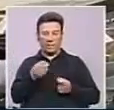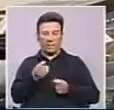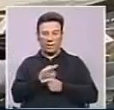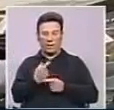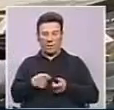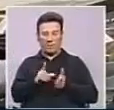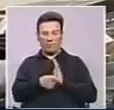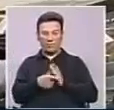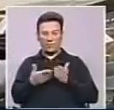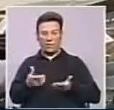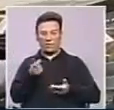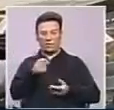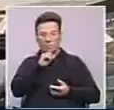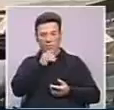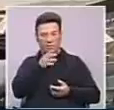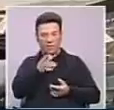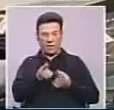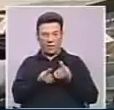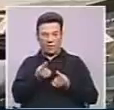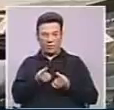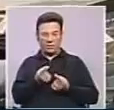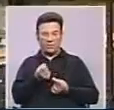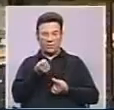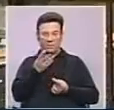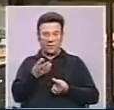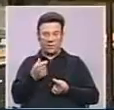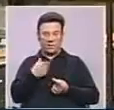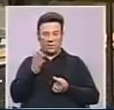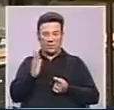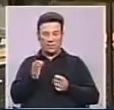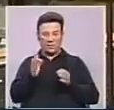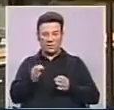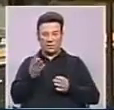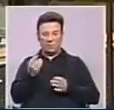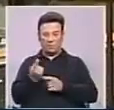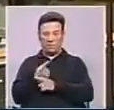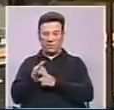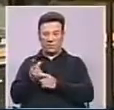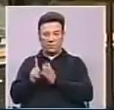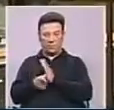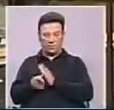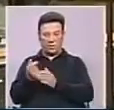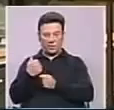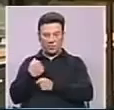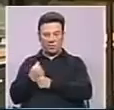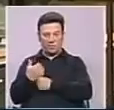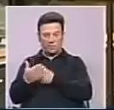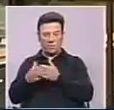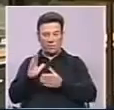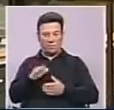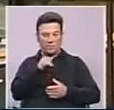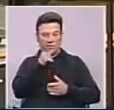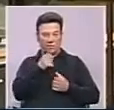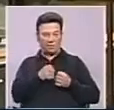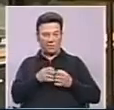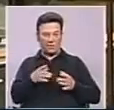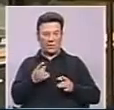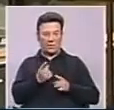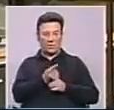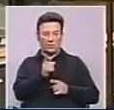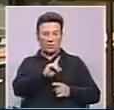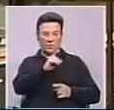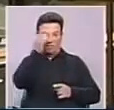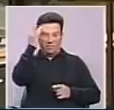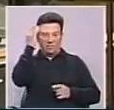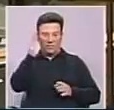Projetos têm agora entre mãos? Pode desvendar alguma coisa? Bom, temos de ter sempre bastantes projetos em mãos, porque cada vez mais as coisas não